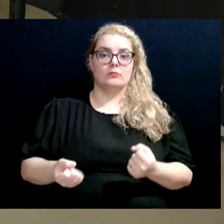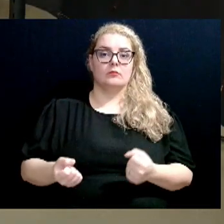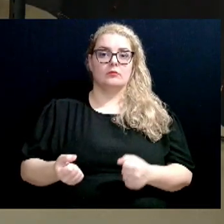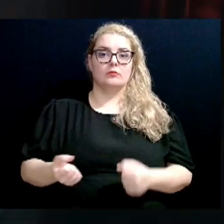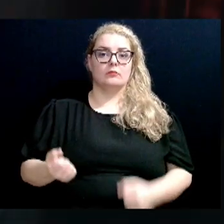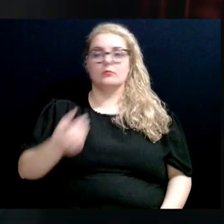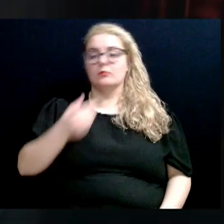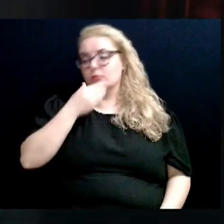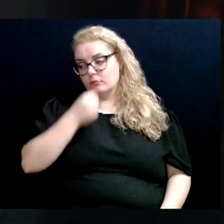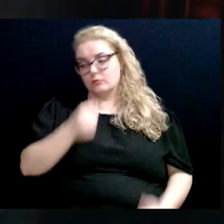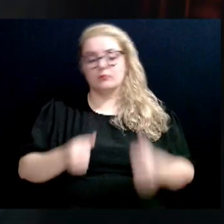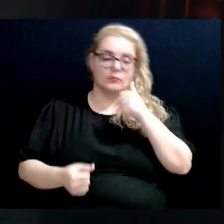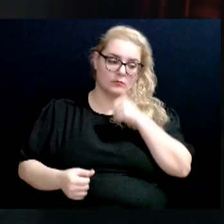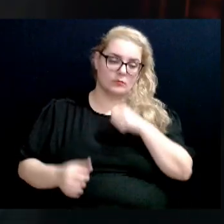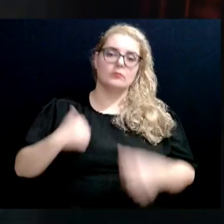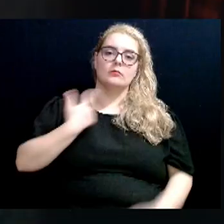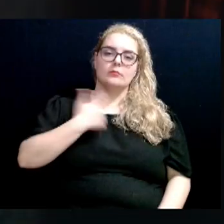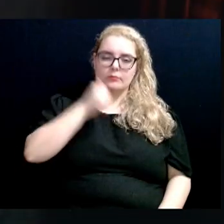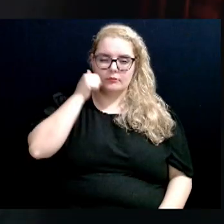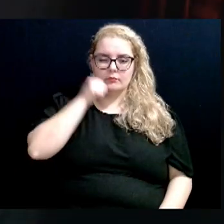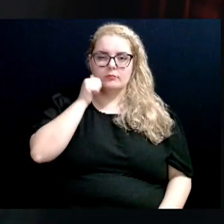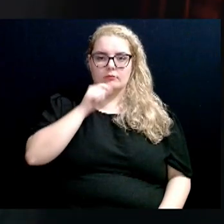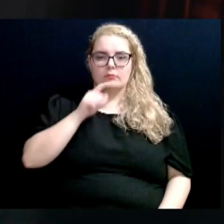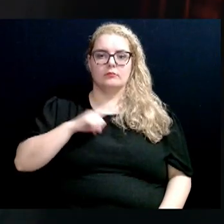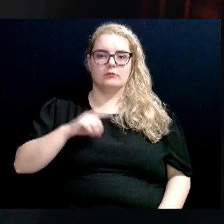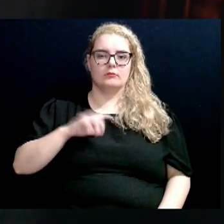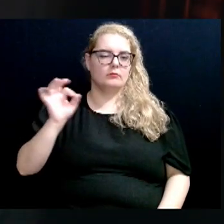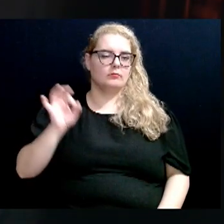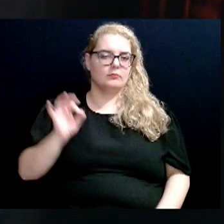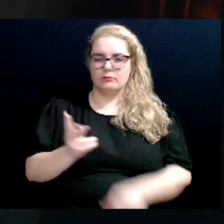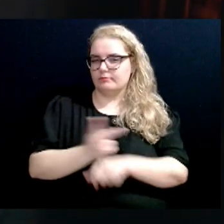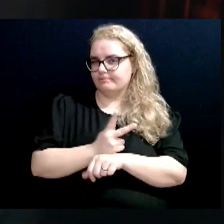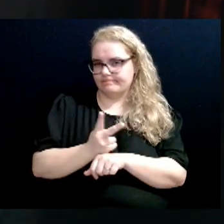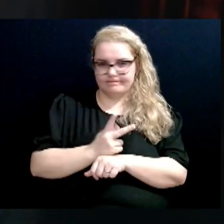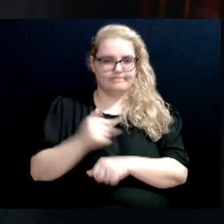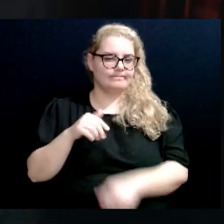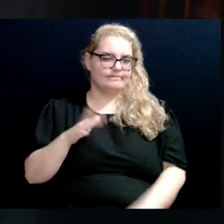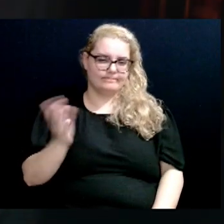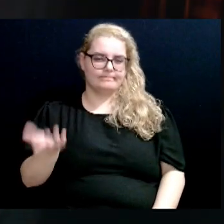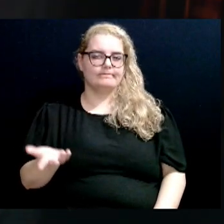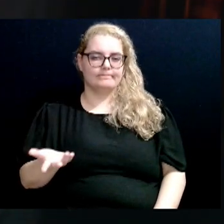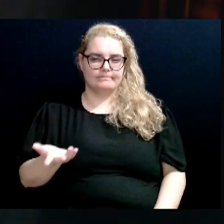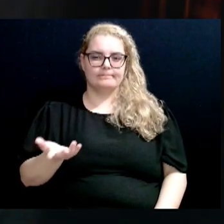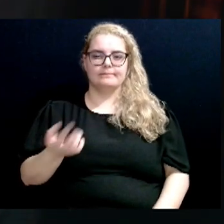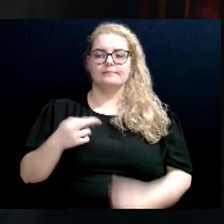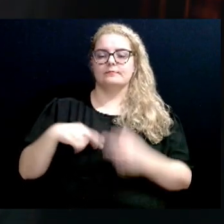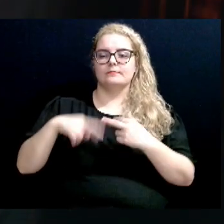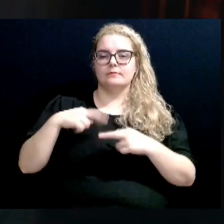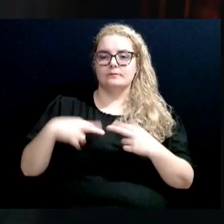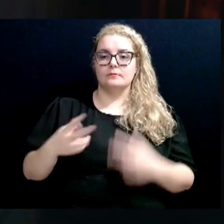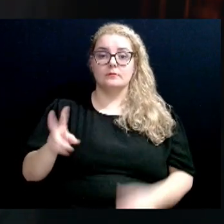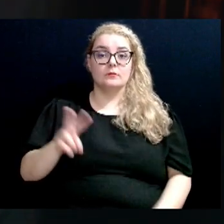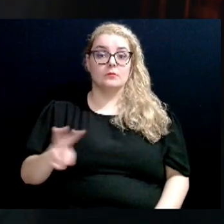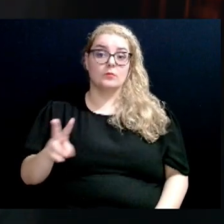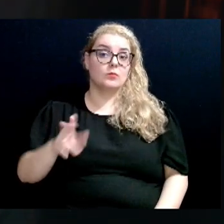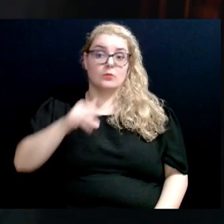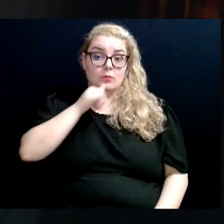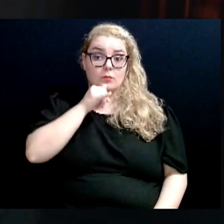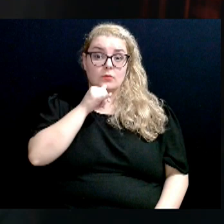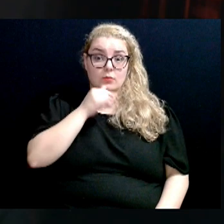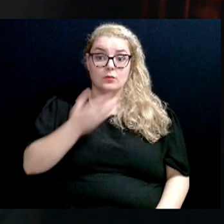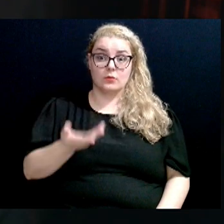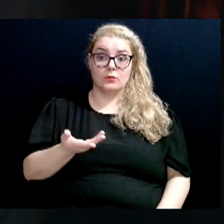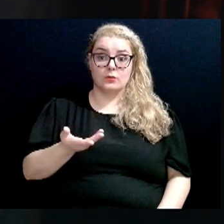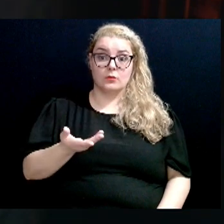nós mulheres, nós temos uma tendência em buscar mais, né, essa questão da vitamina, por exemplo, só que precisamos cuidar